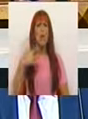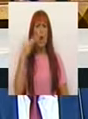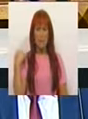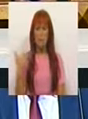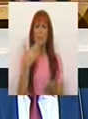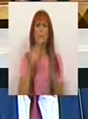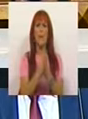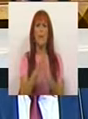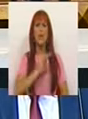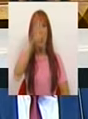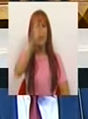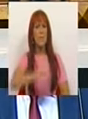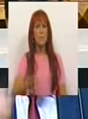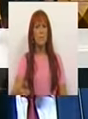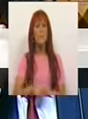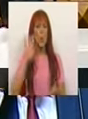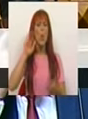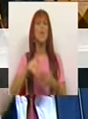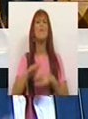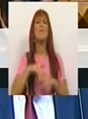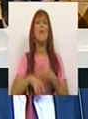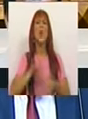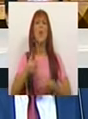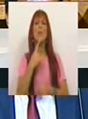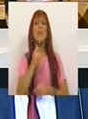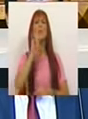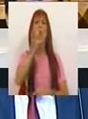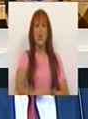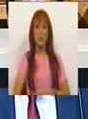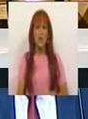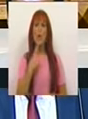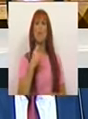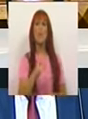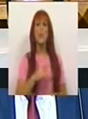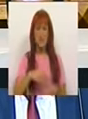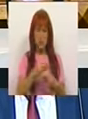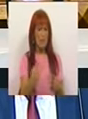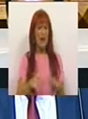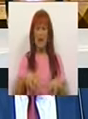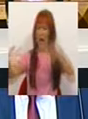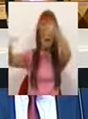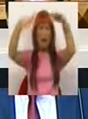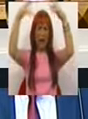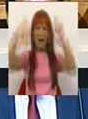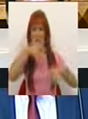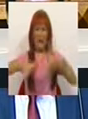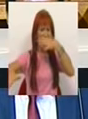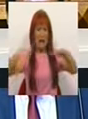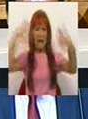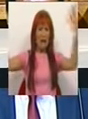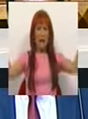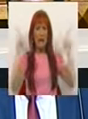tem apelado. Mas, Sr. Ministro, concluo fazendo-lhe a seguinte questão. Pergunto-lhe se, no meio desta deriva